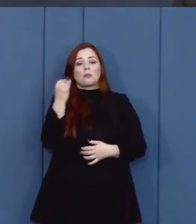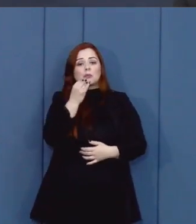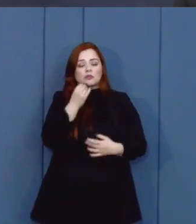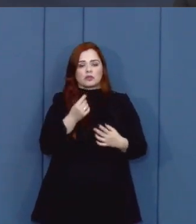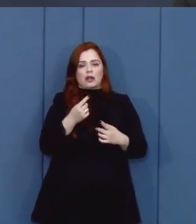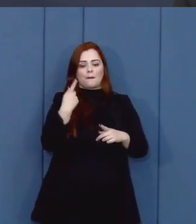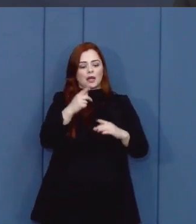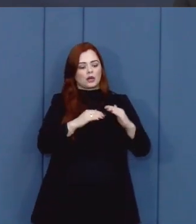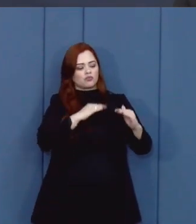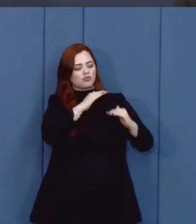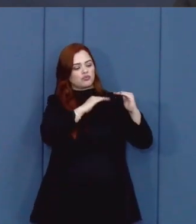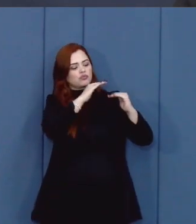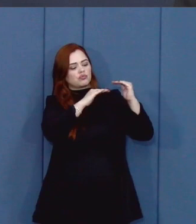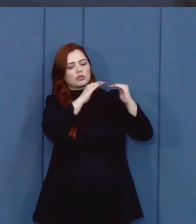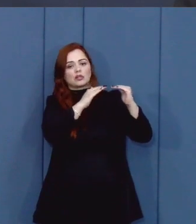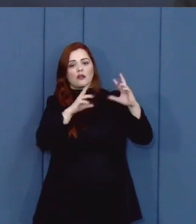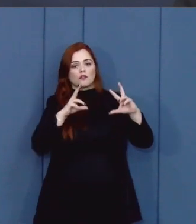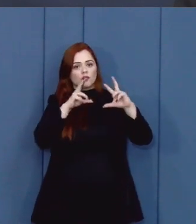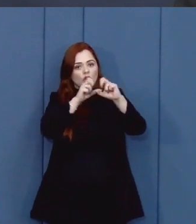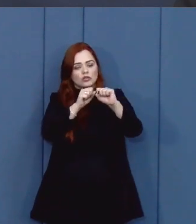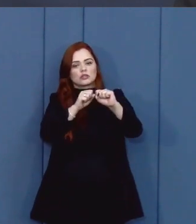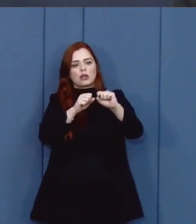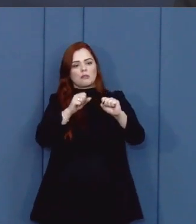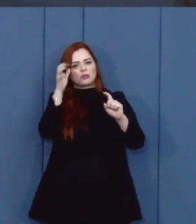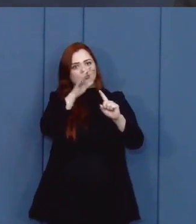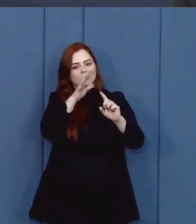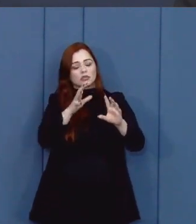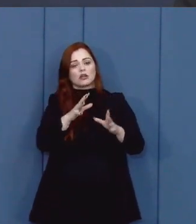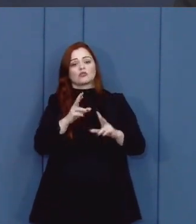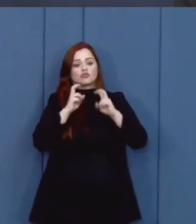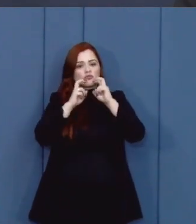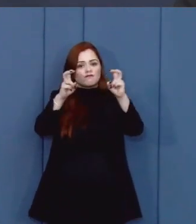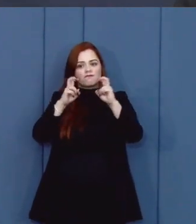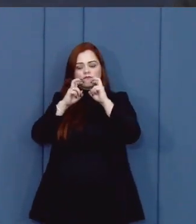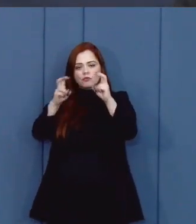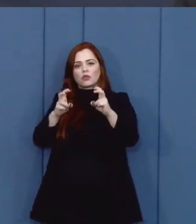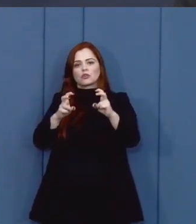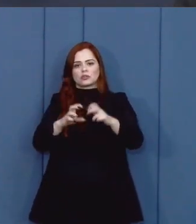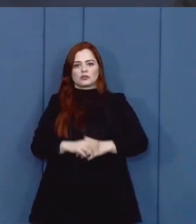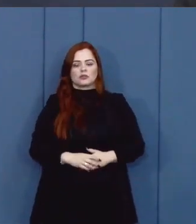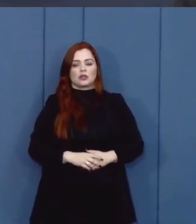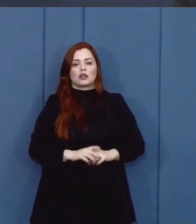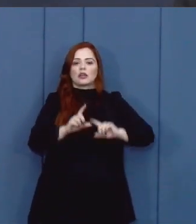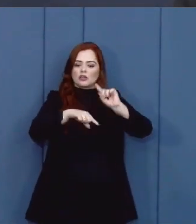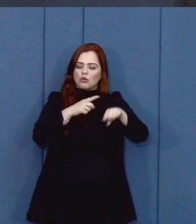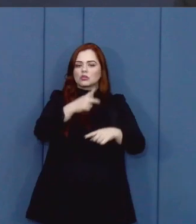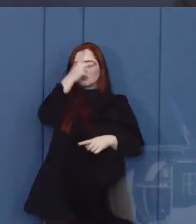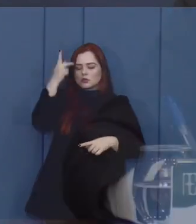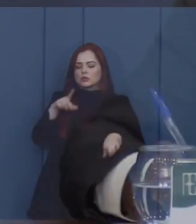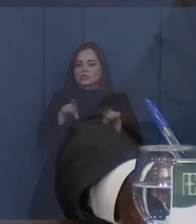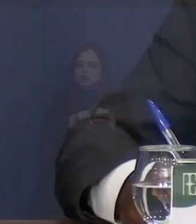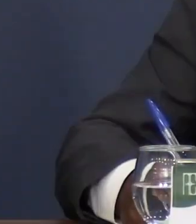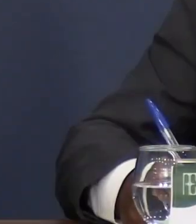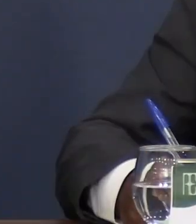para gerar mais força, mais pressão nas vozes e contrarrestar as outras pressões como